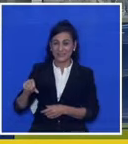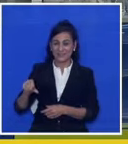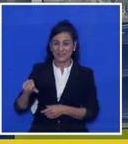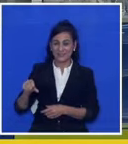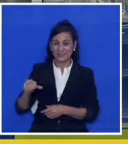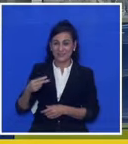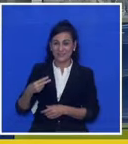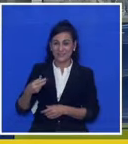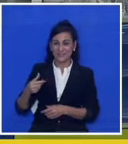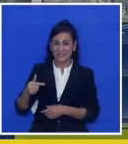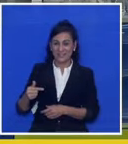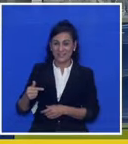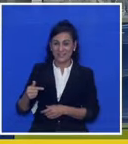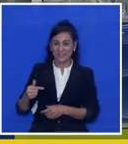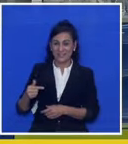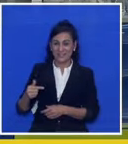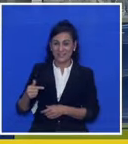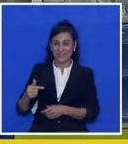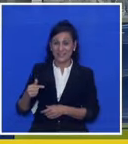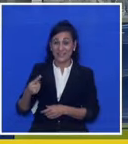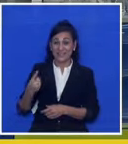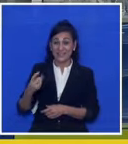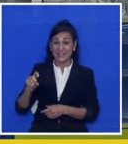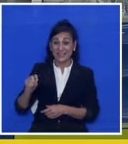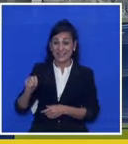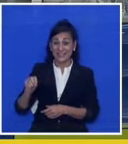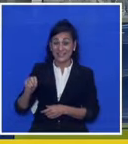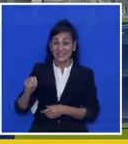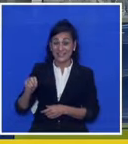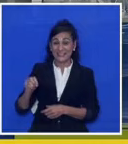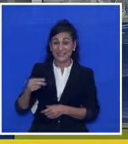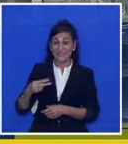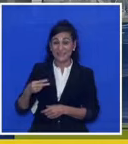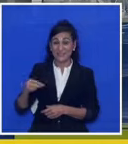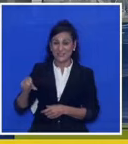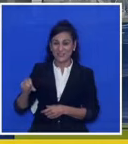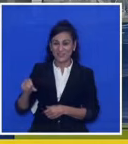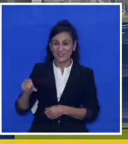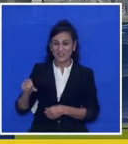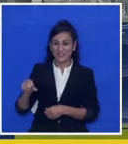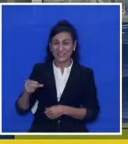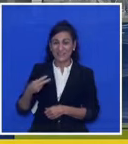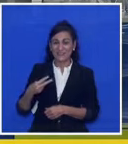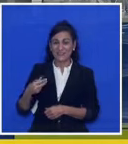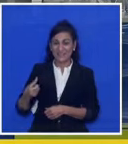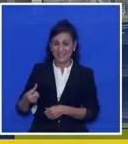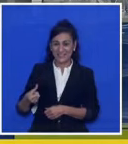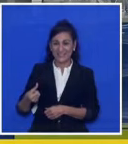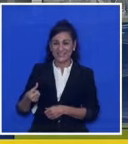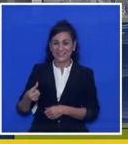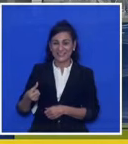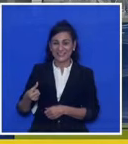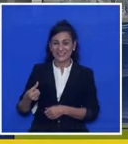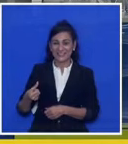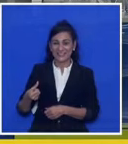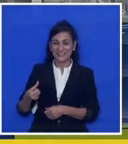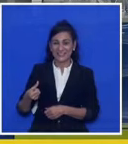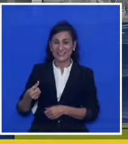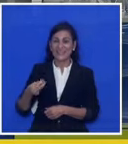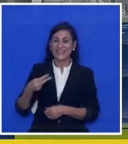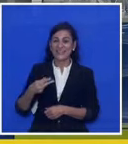19, 27, 10, 29, 26